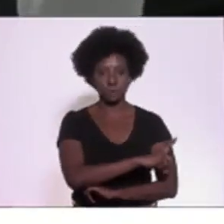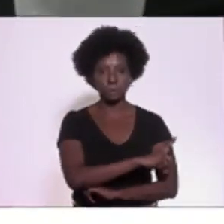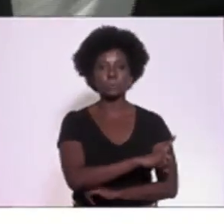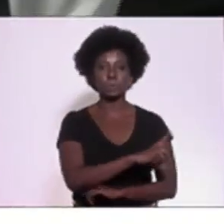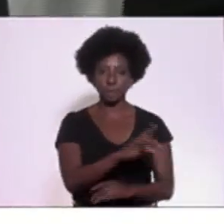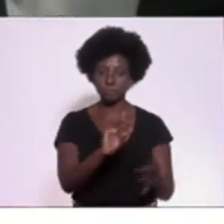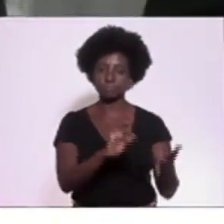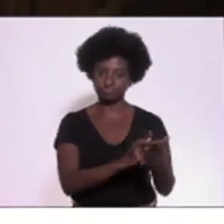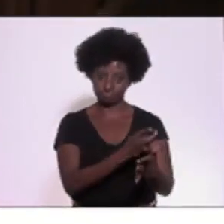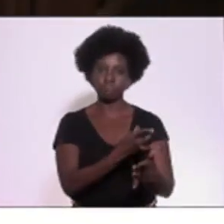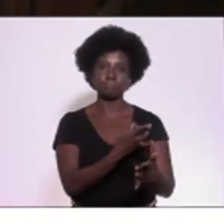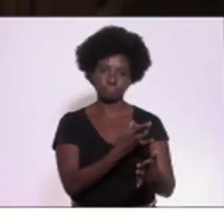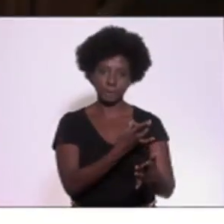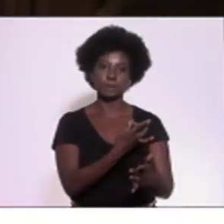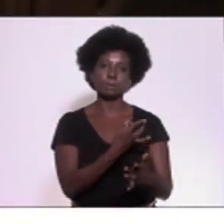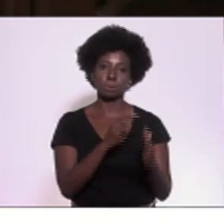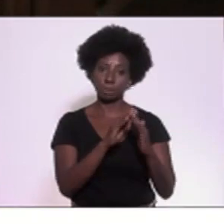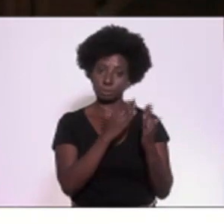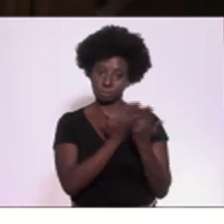do município.